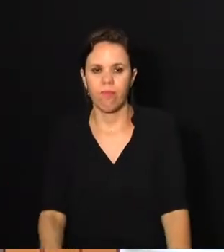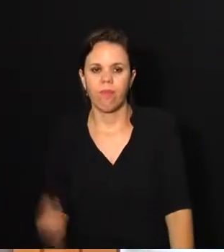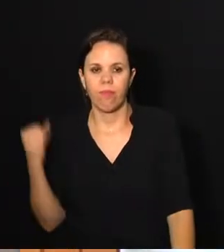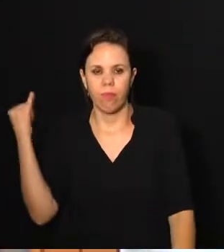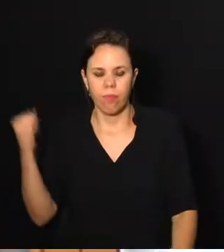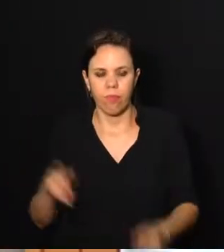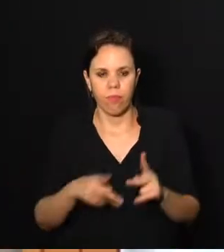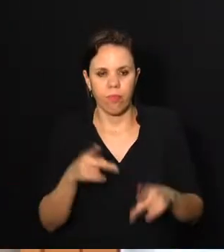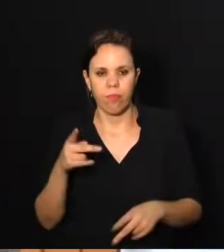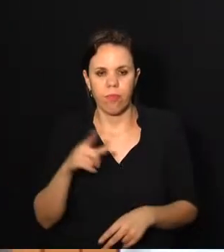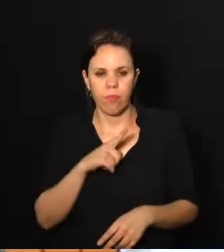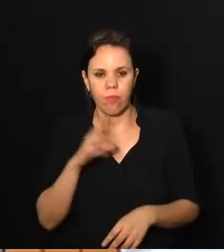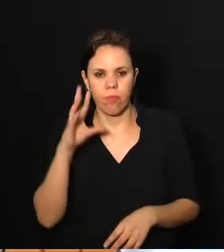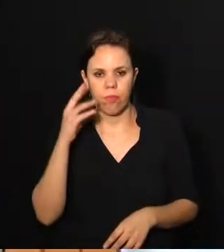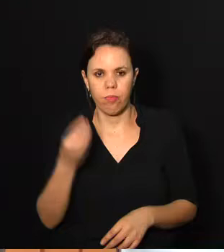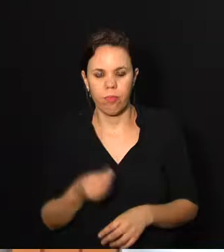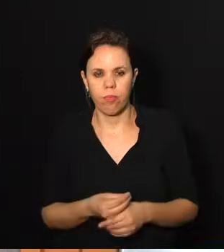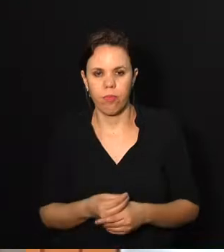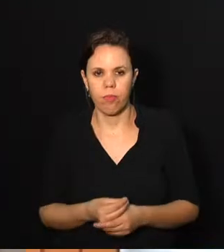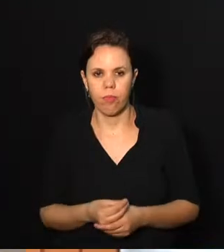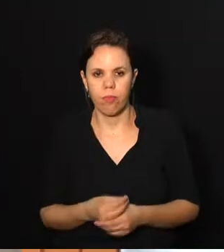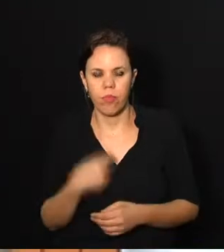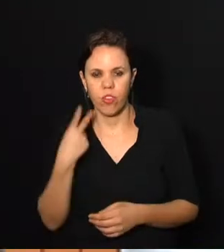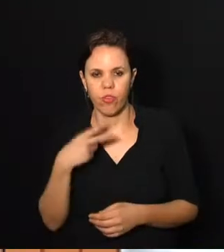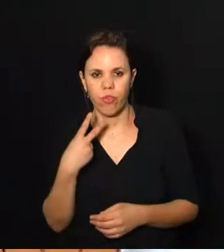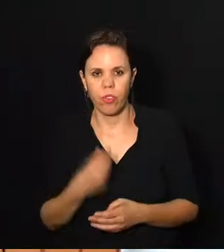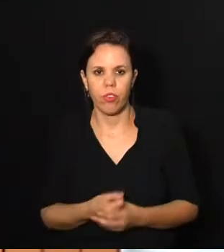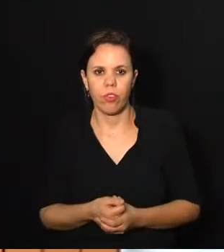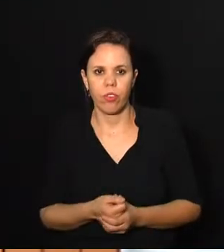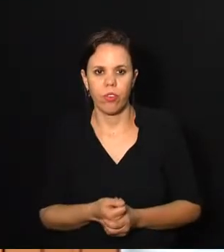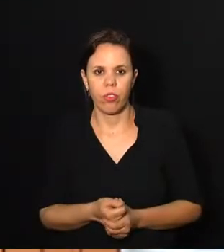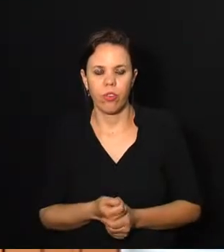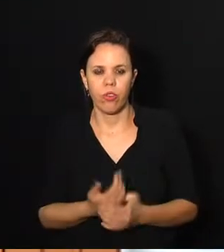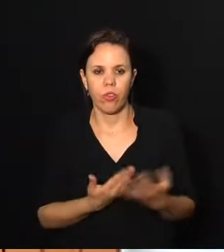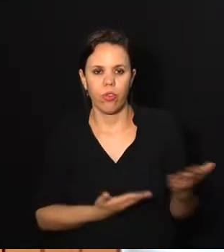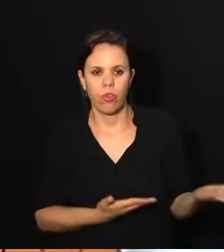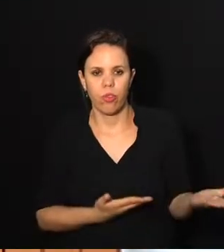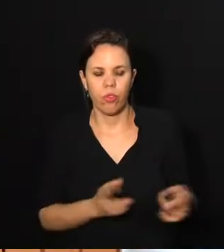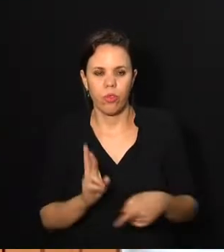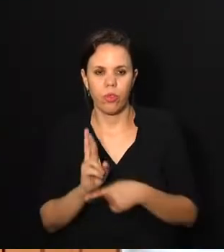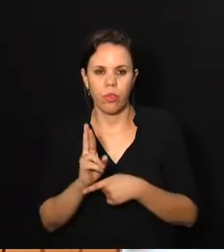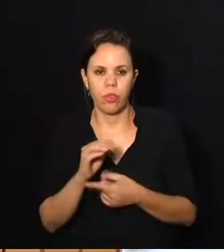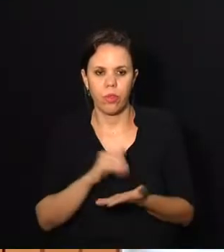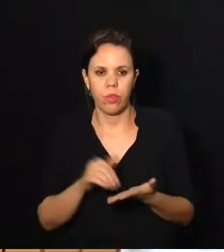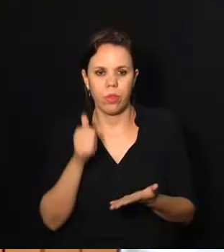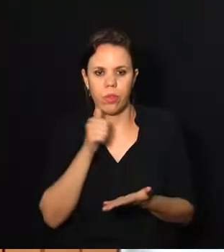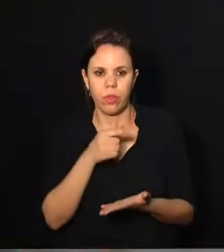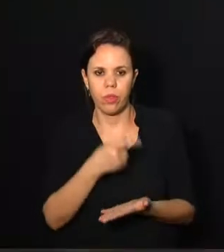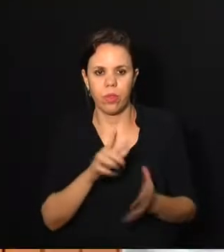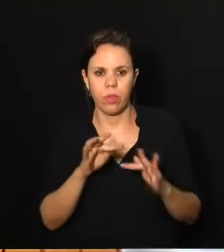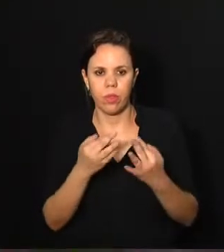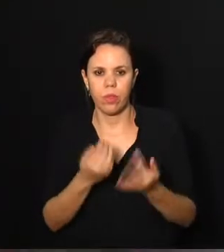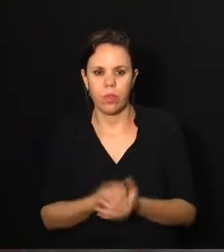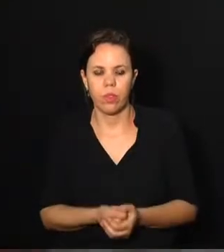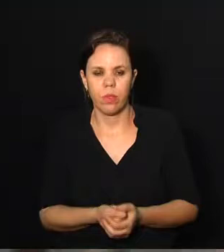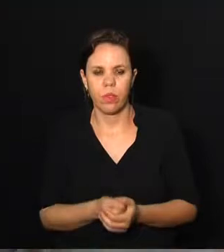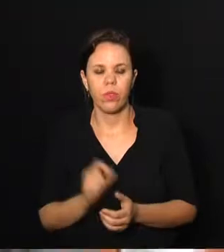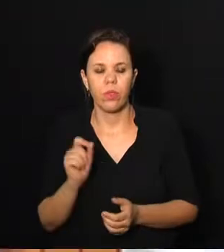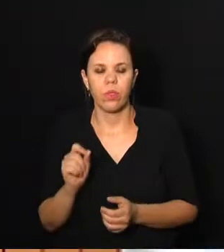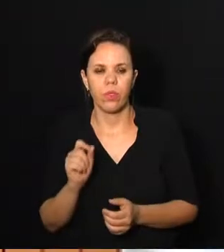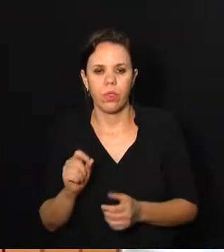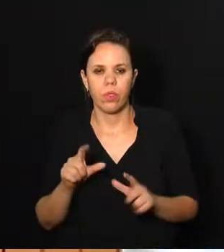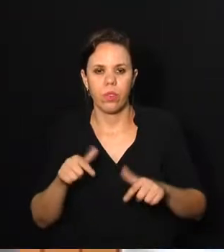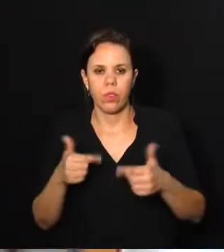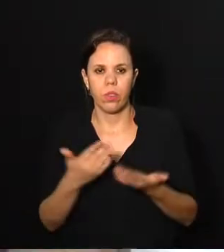esse conhecimento através do vereador, através do representante da secretária, das famílias, de quem está na